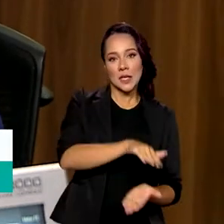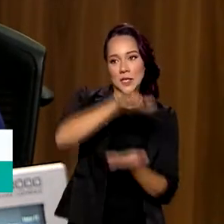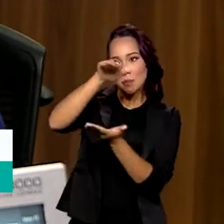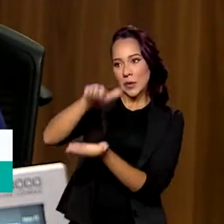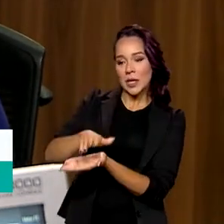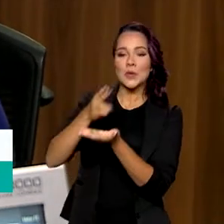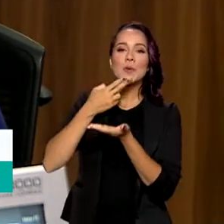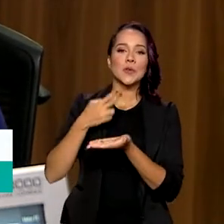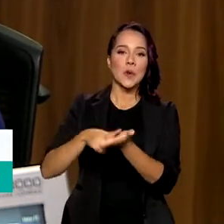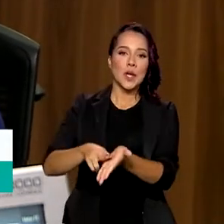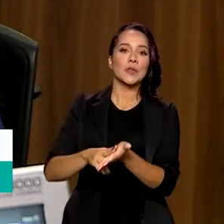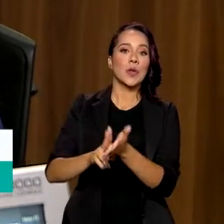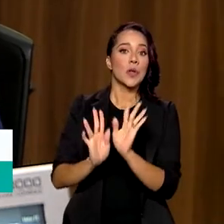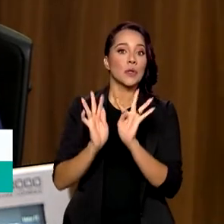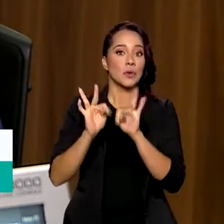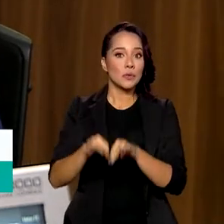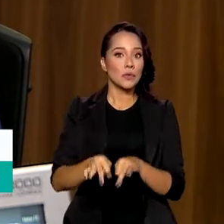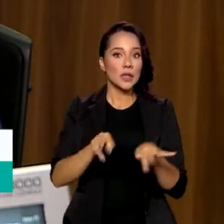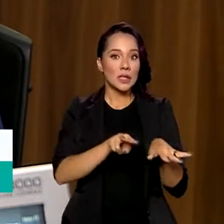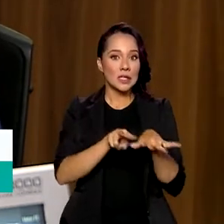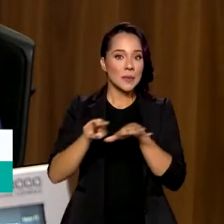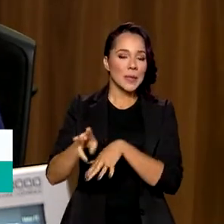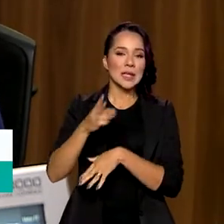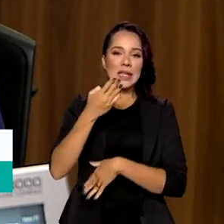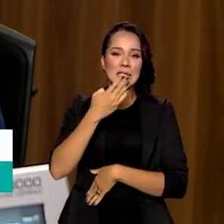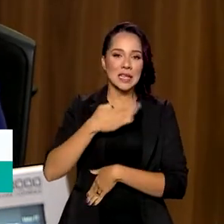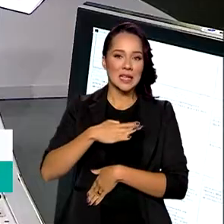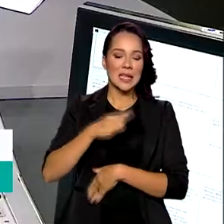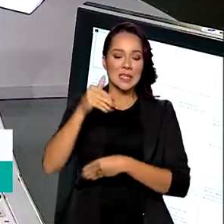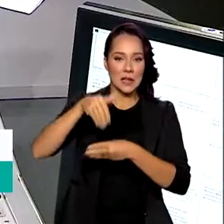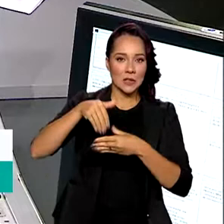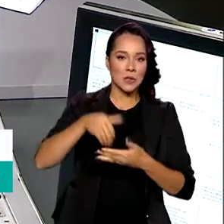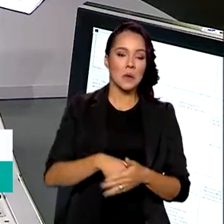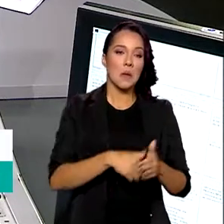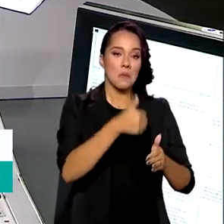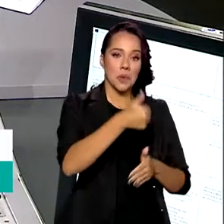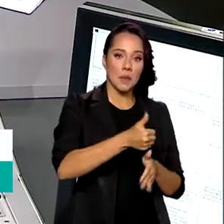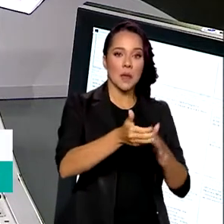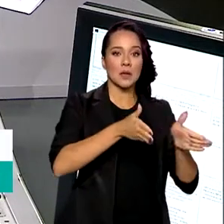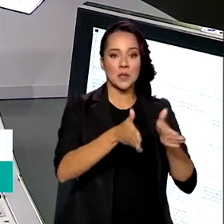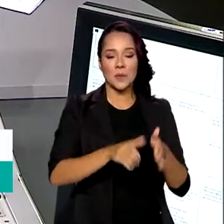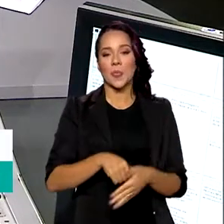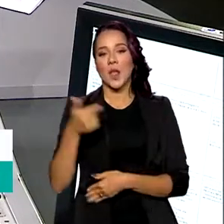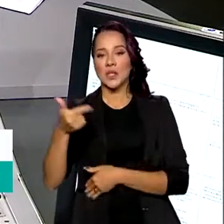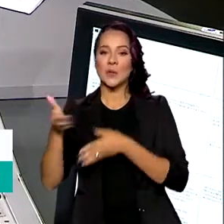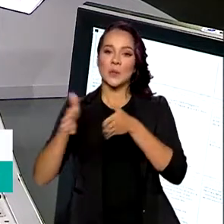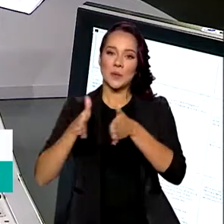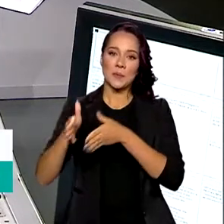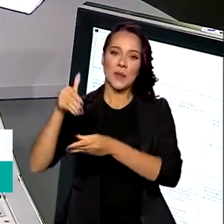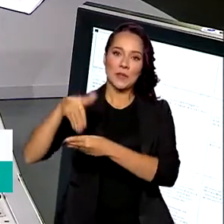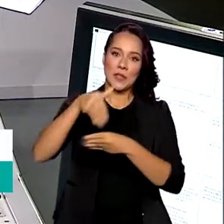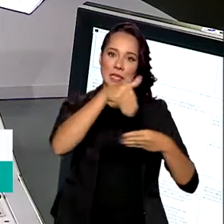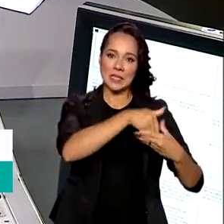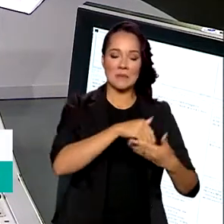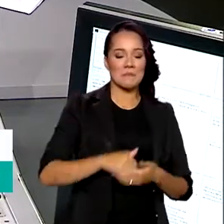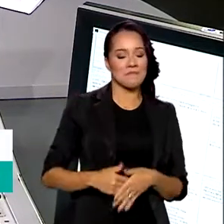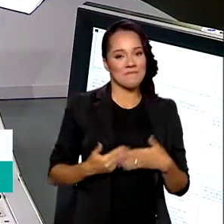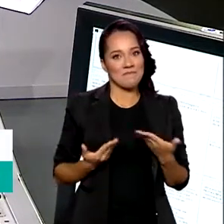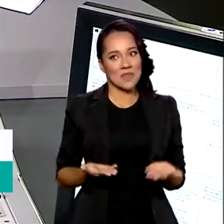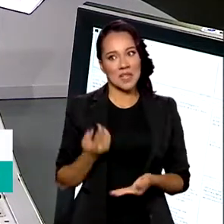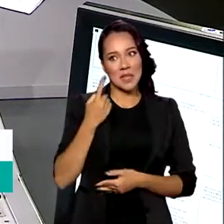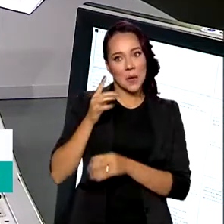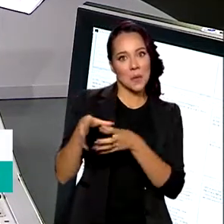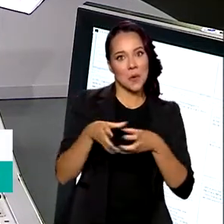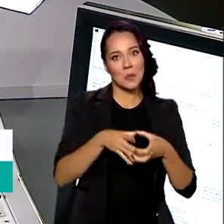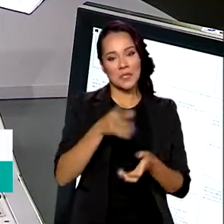transportadas pelos Correios no fim de semana das eleições quer seja primeiro turno quer seja segundo turno onde houver então ele